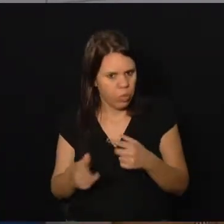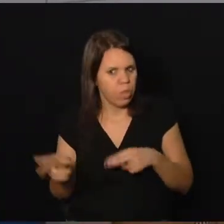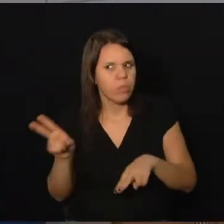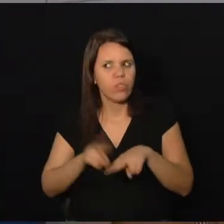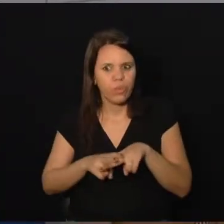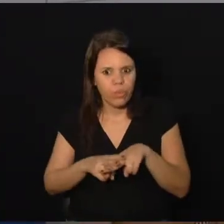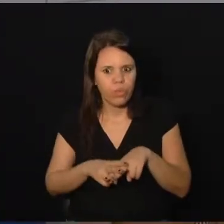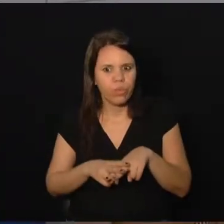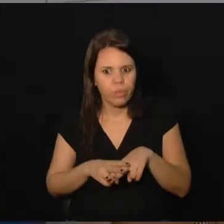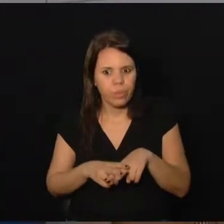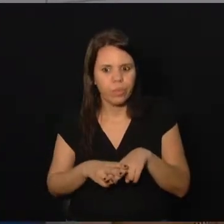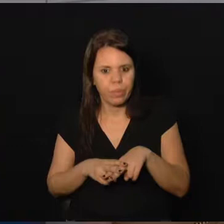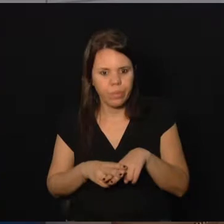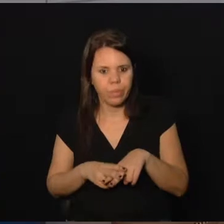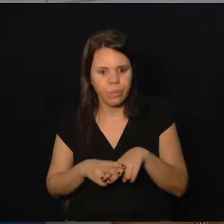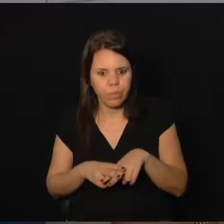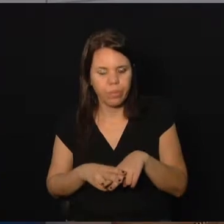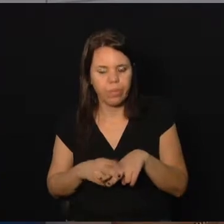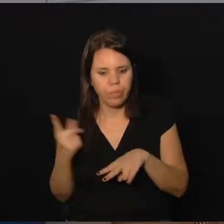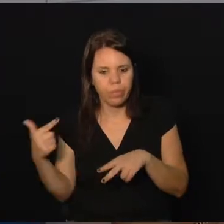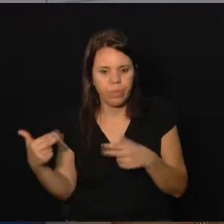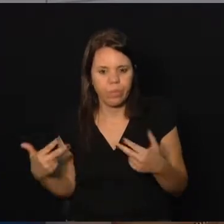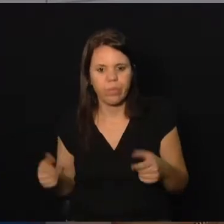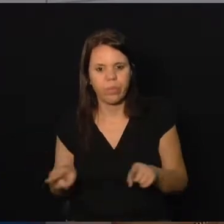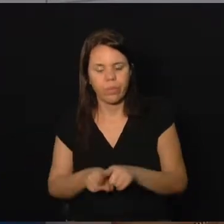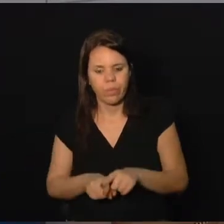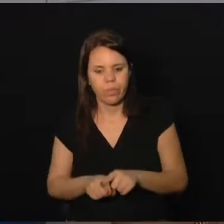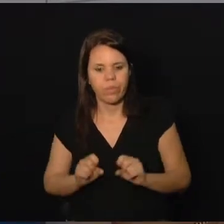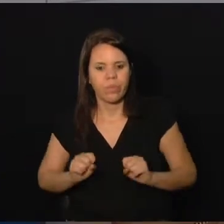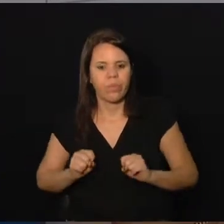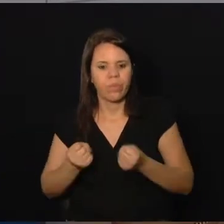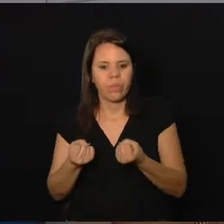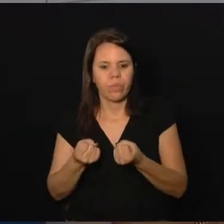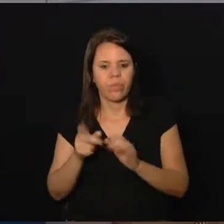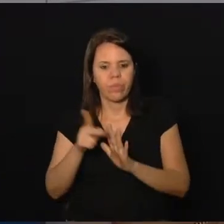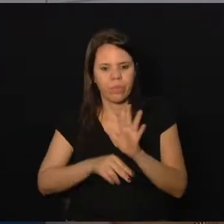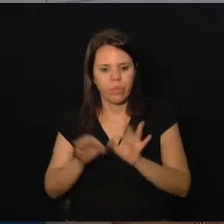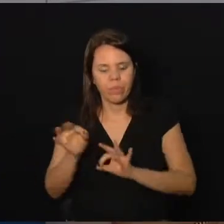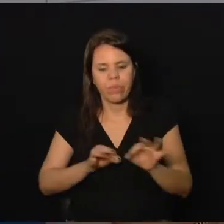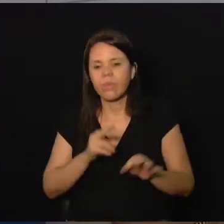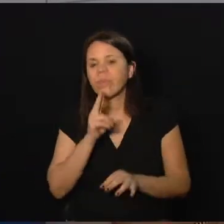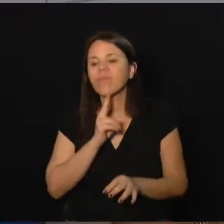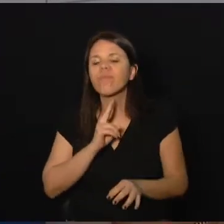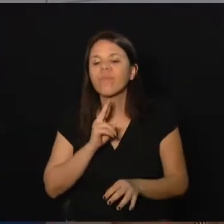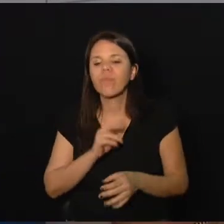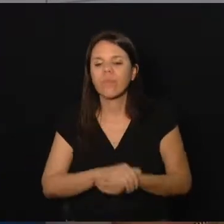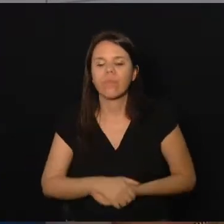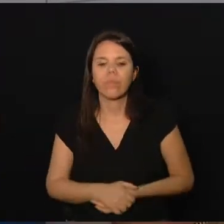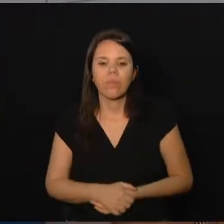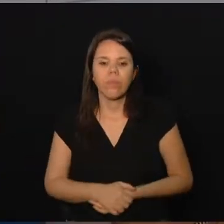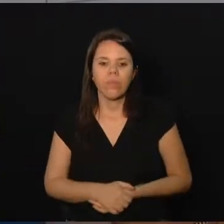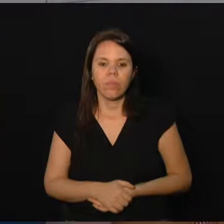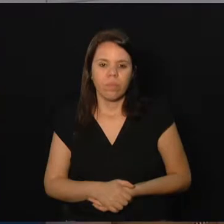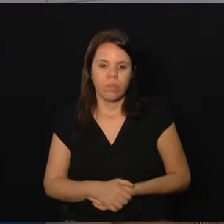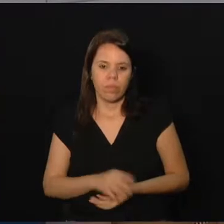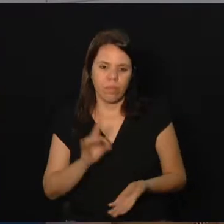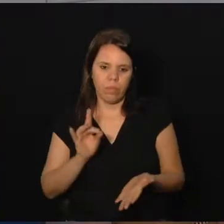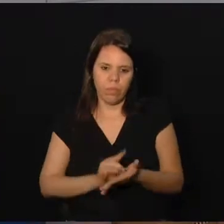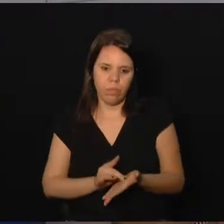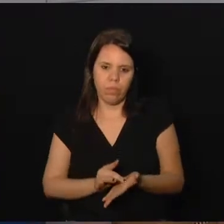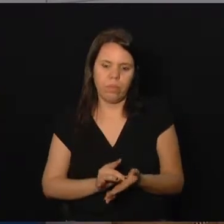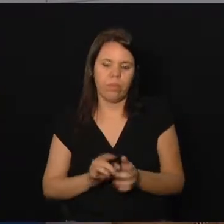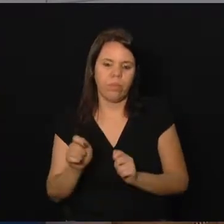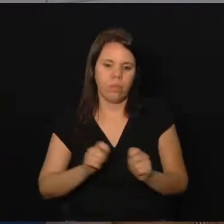né? Outra coisa também, só reforçando a questão do projeto do Nelson, é realmente essa